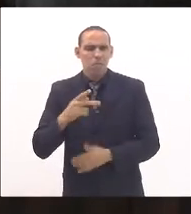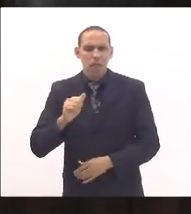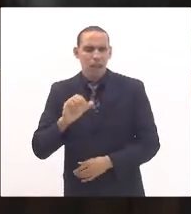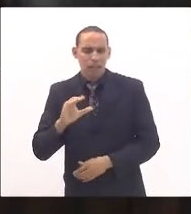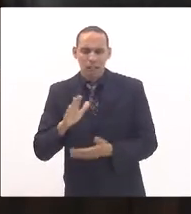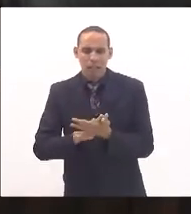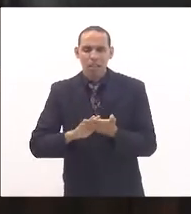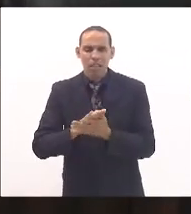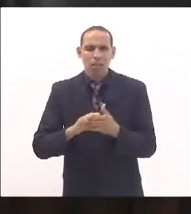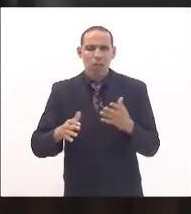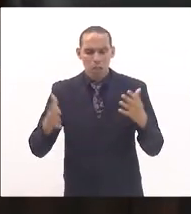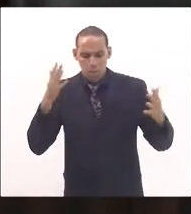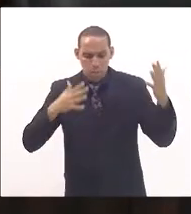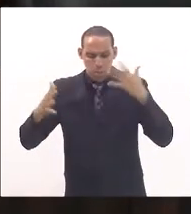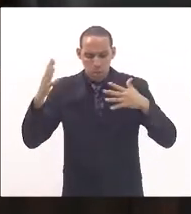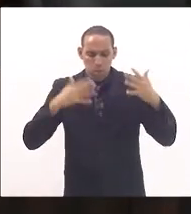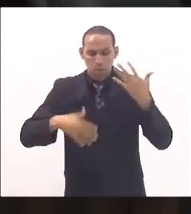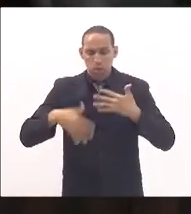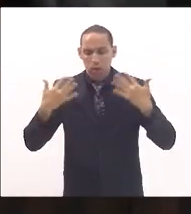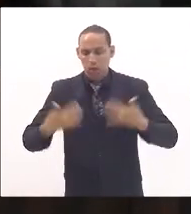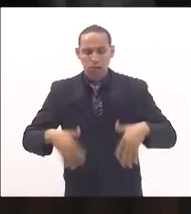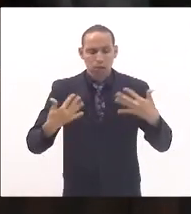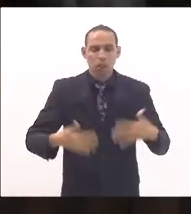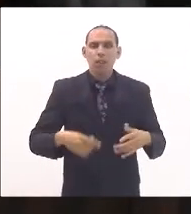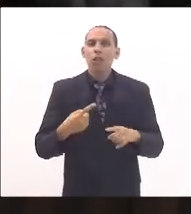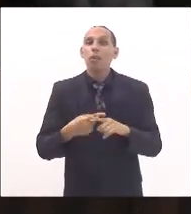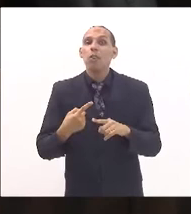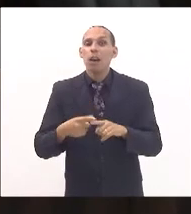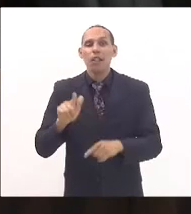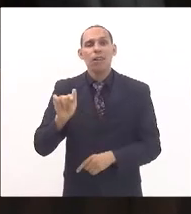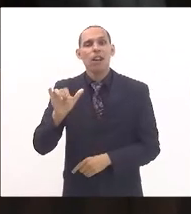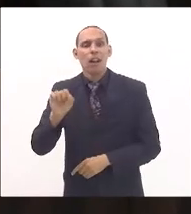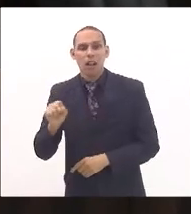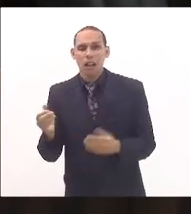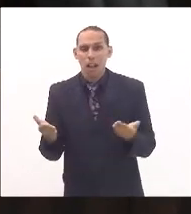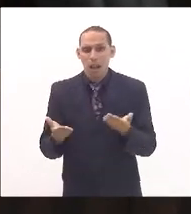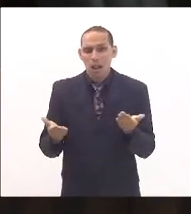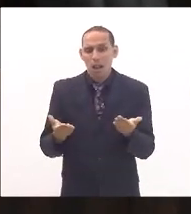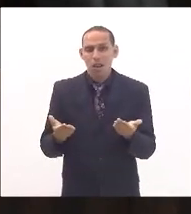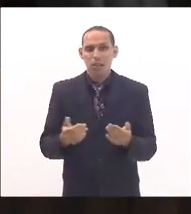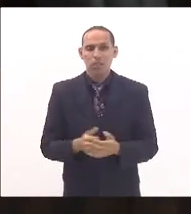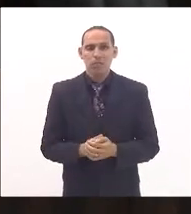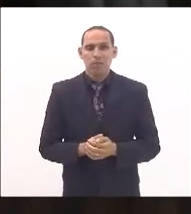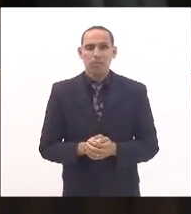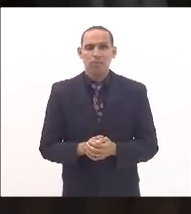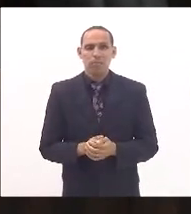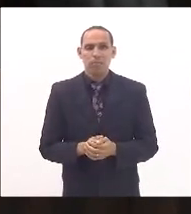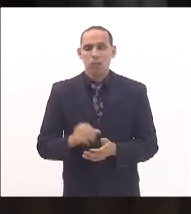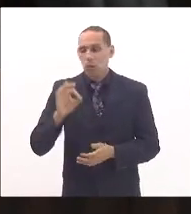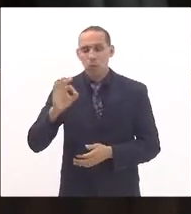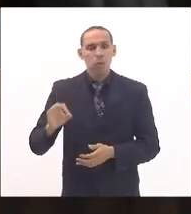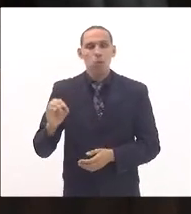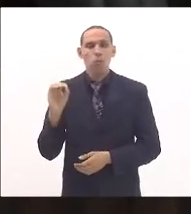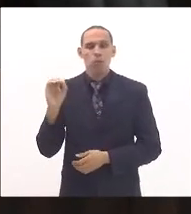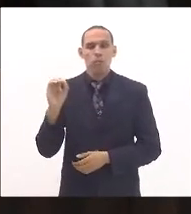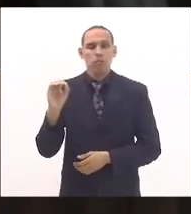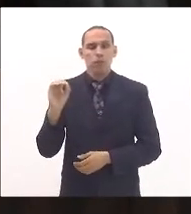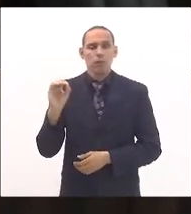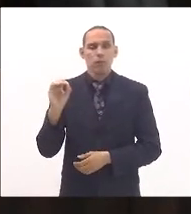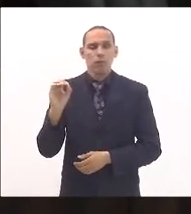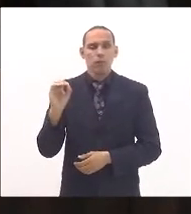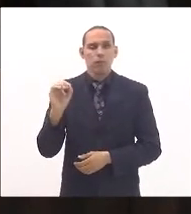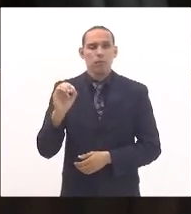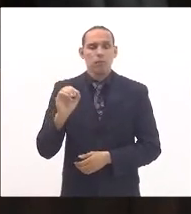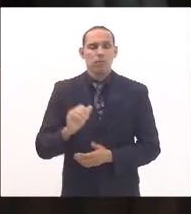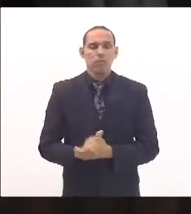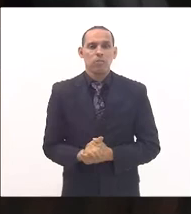Estão perdidos, batendo cabeça. Que o botijão de gás já tem sua alíquota zerada no estado do Rio de Janeiro,